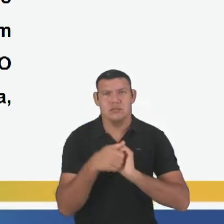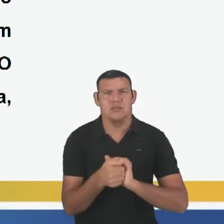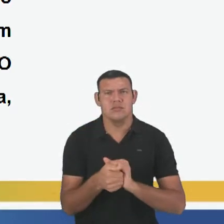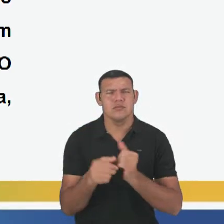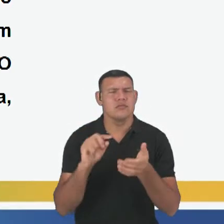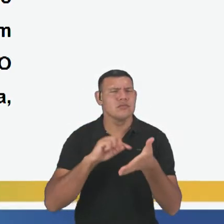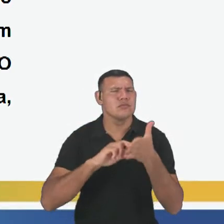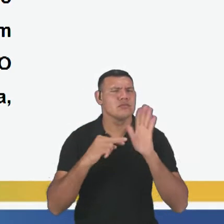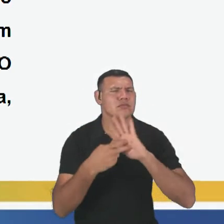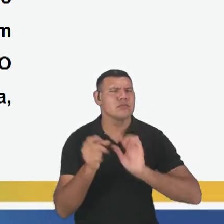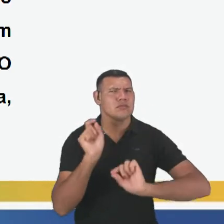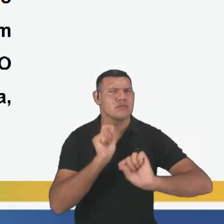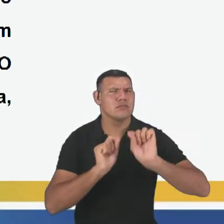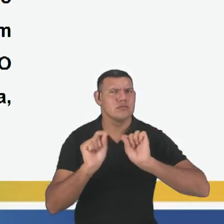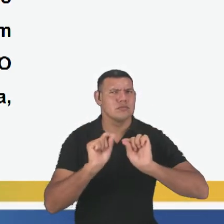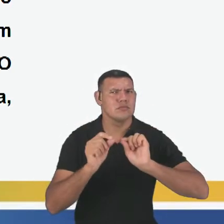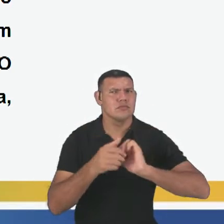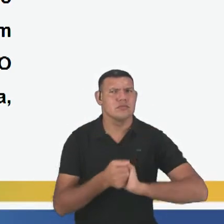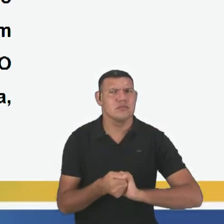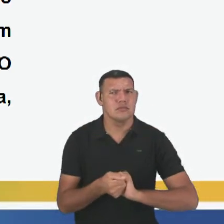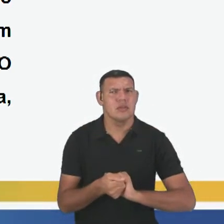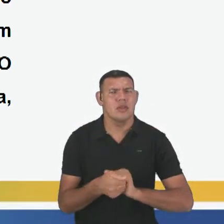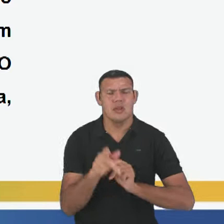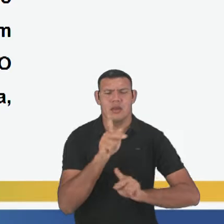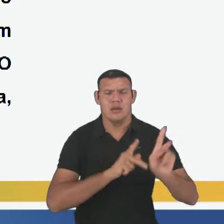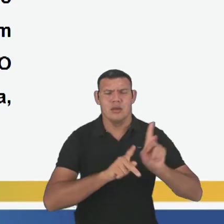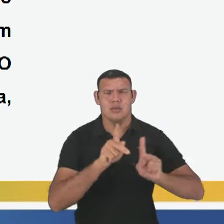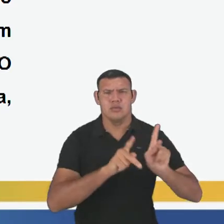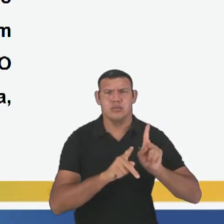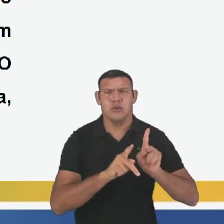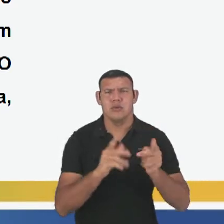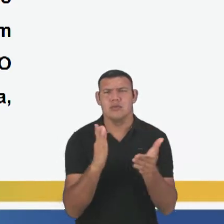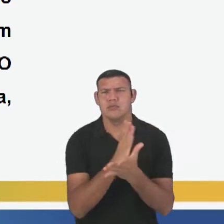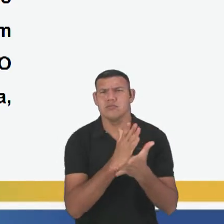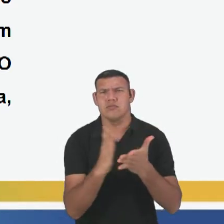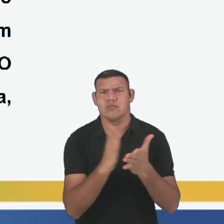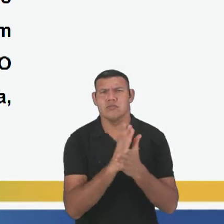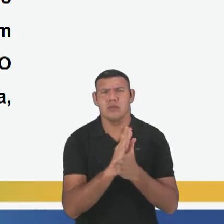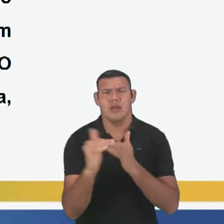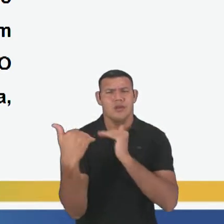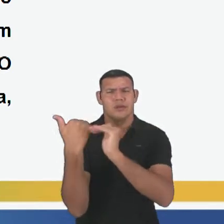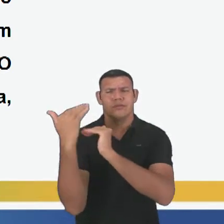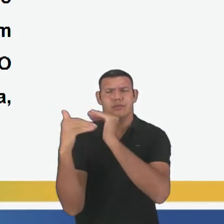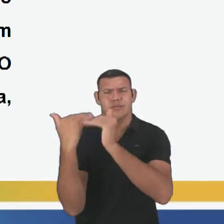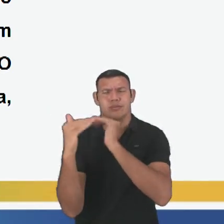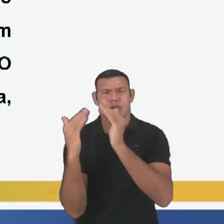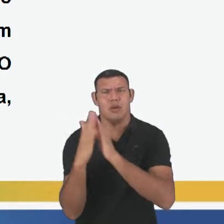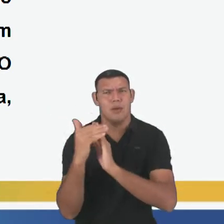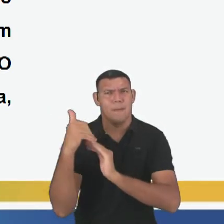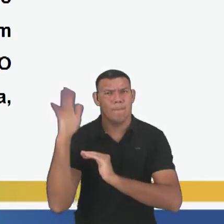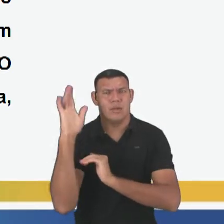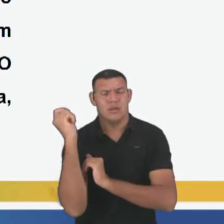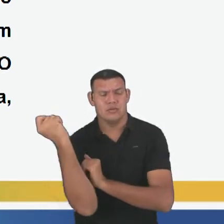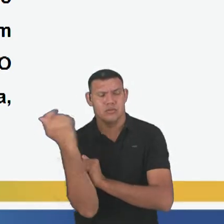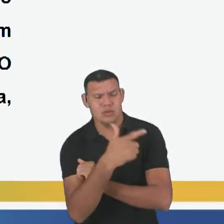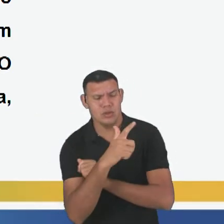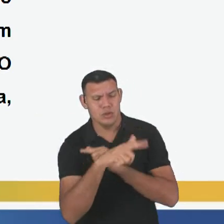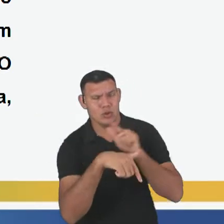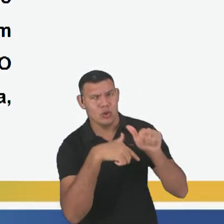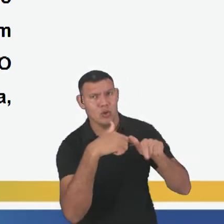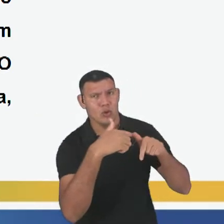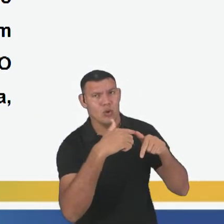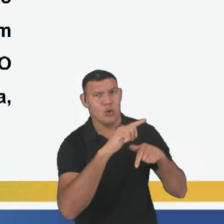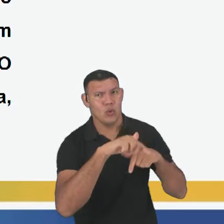que levou determinadas populações serem mais desenvolvidas do que outras, influindo na